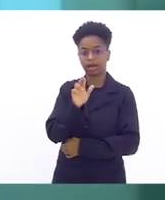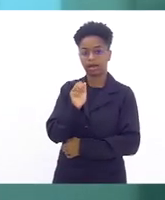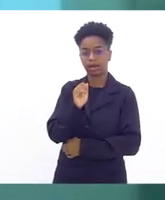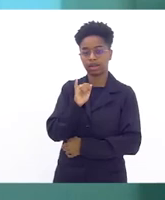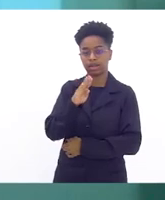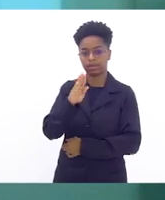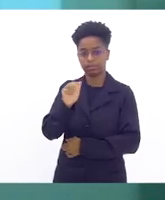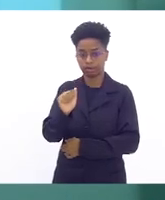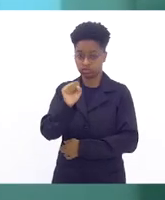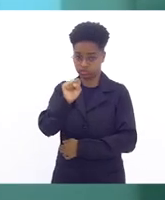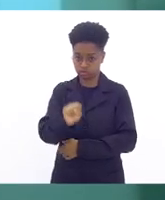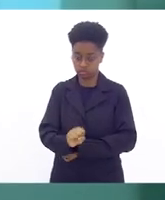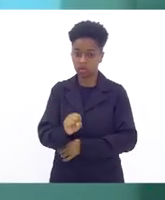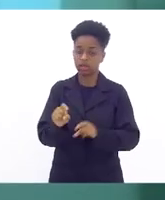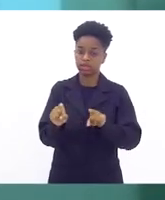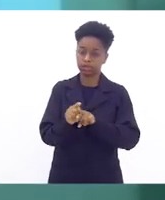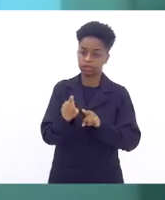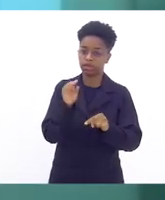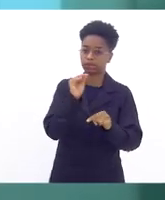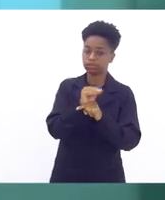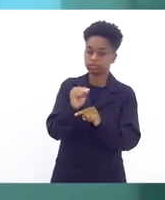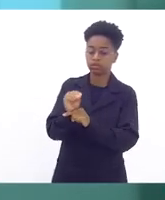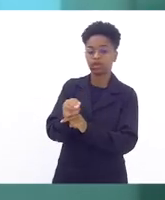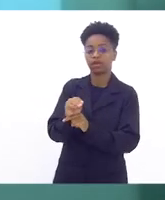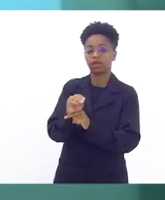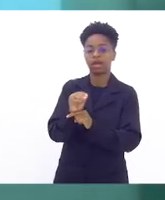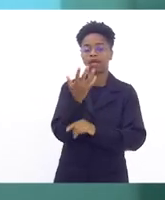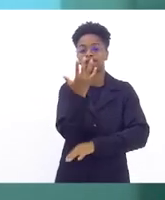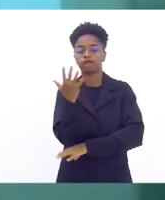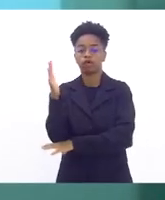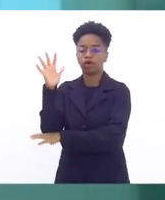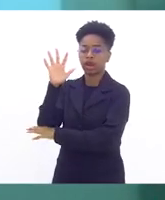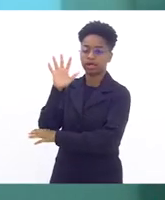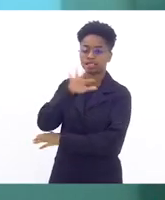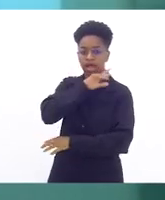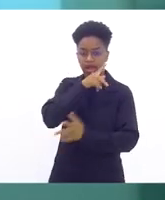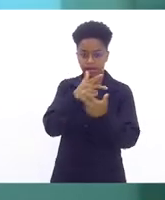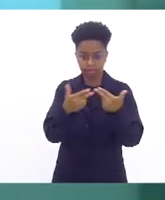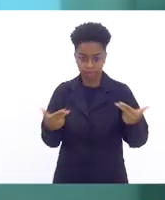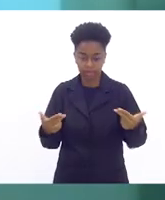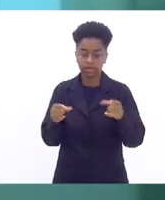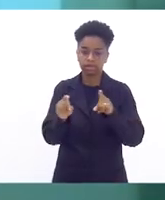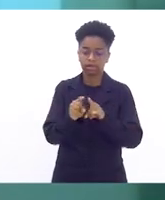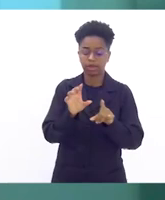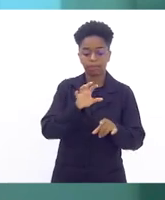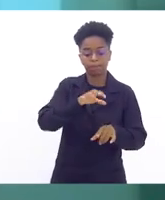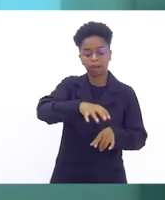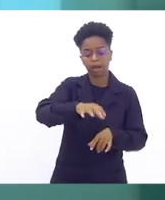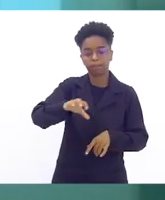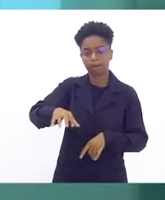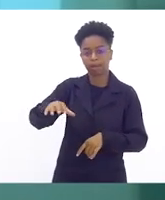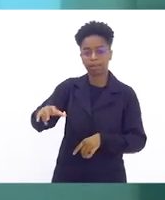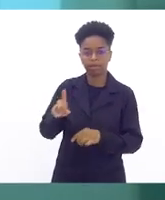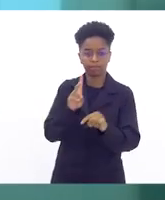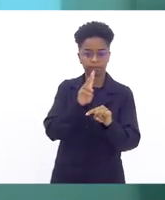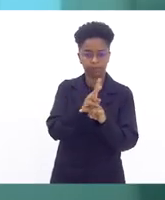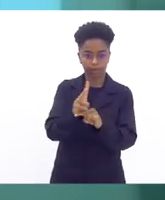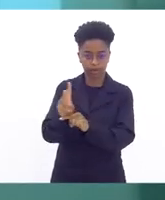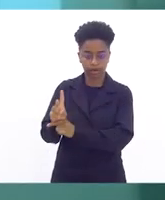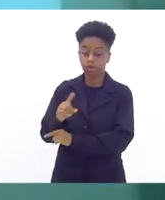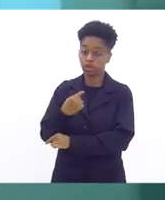Conservação da Flauta fauna e flora e as unidades de conservações que